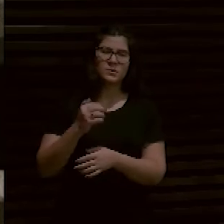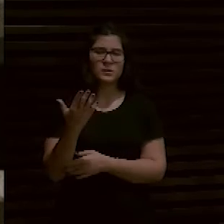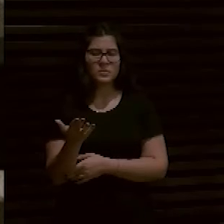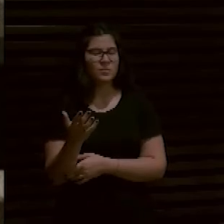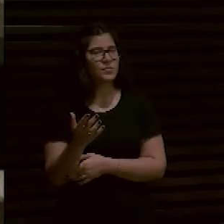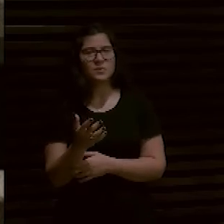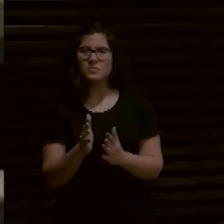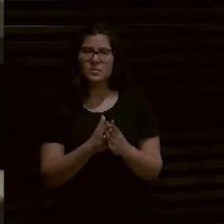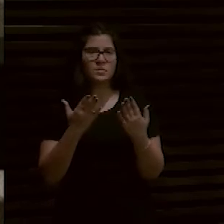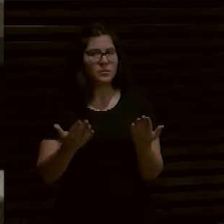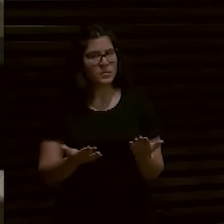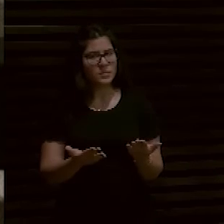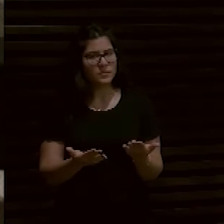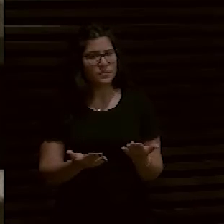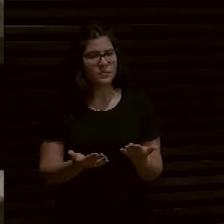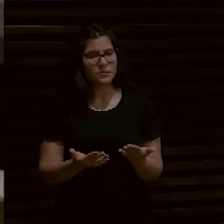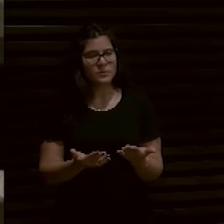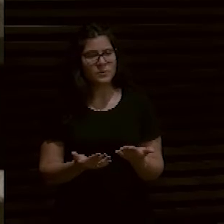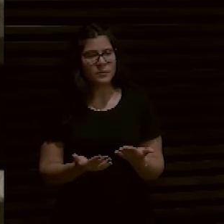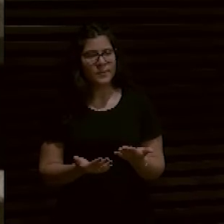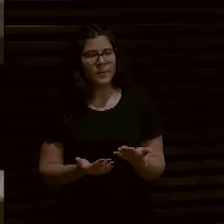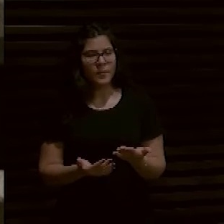um livro